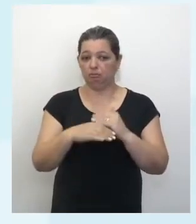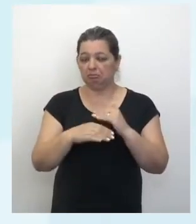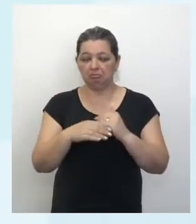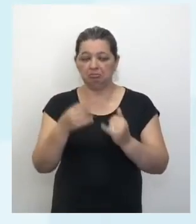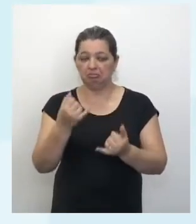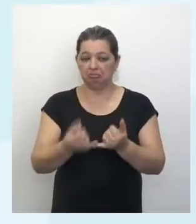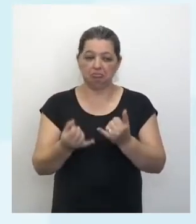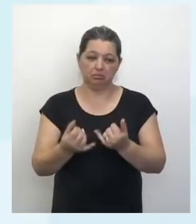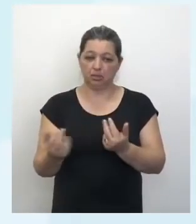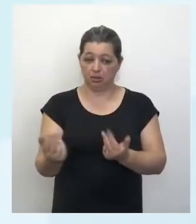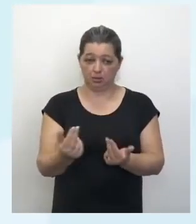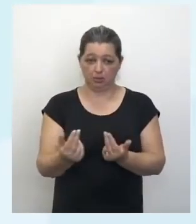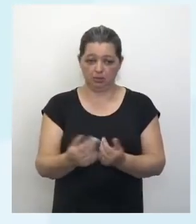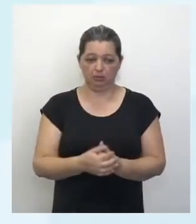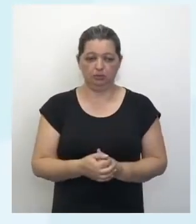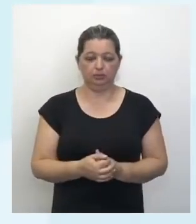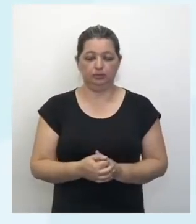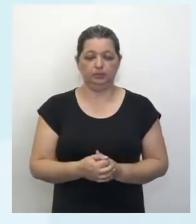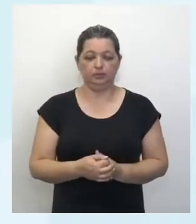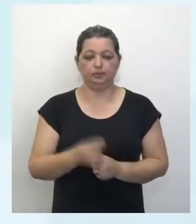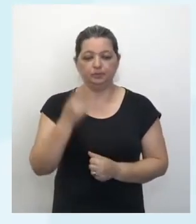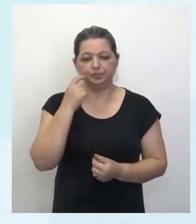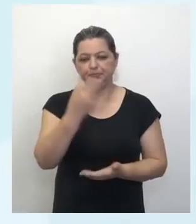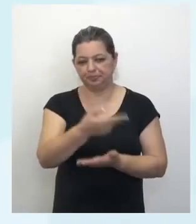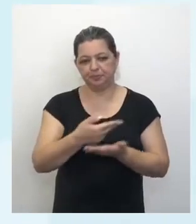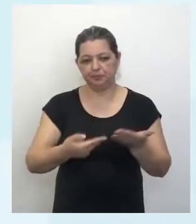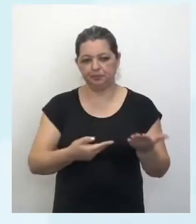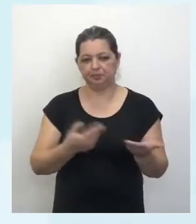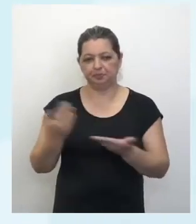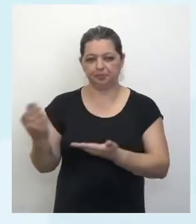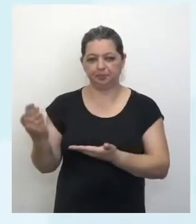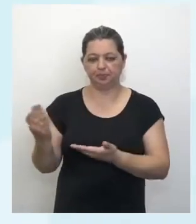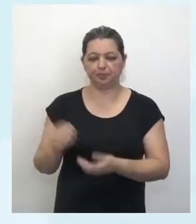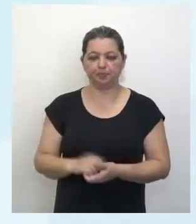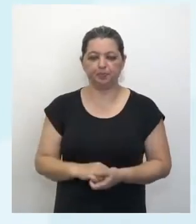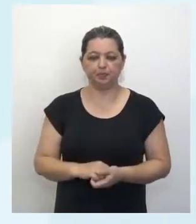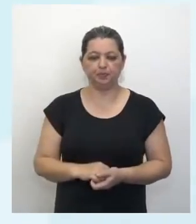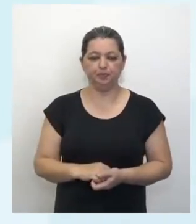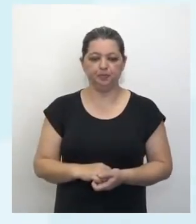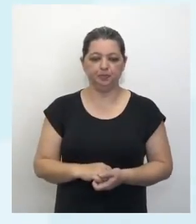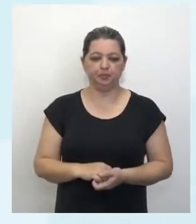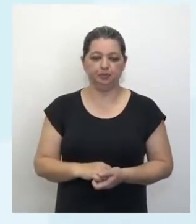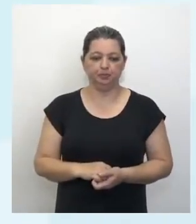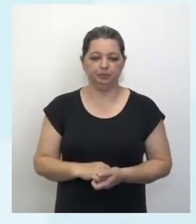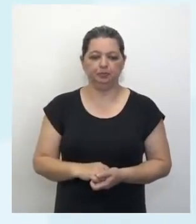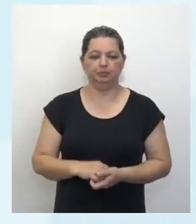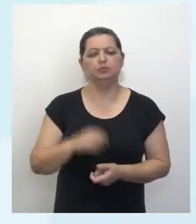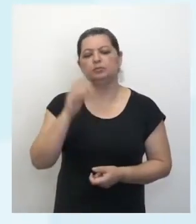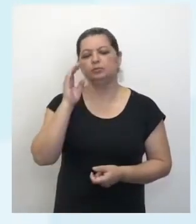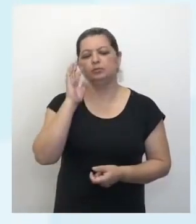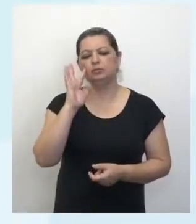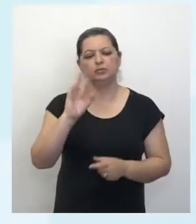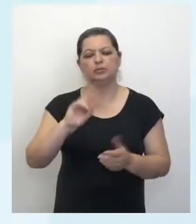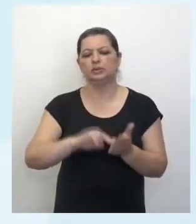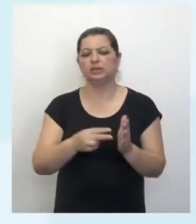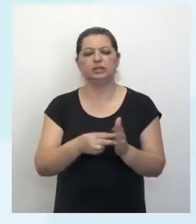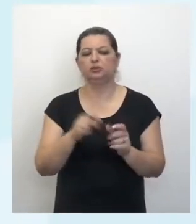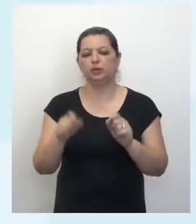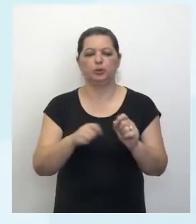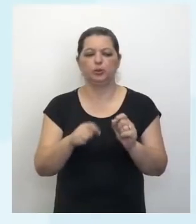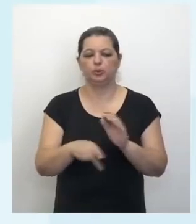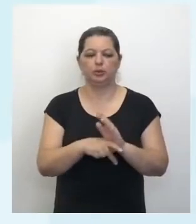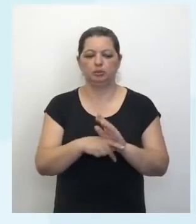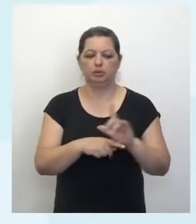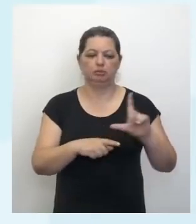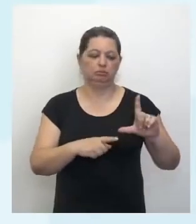ser paralelo? Ó, fiz uma animação aqui para vocês. Deixa eu passar aqui, ó. O que é ser paralelo? Veja,